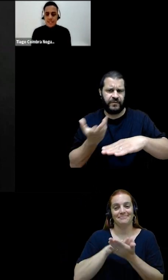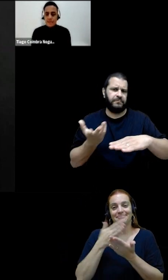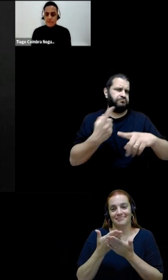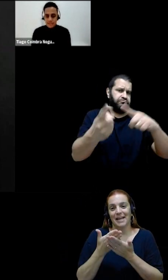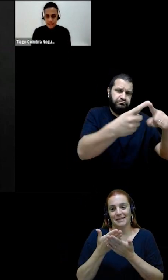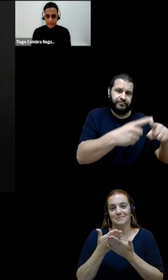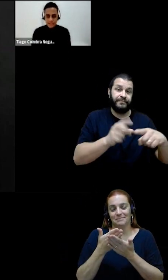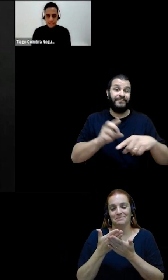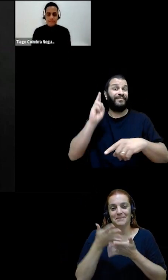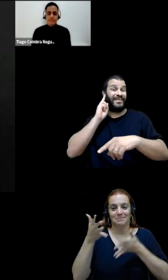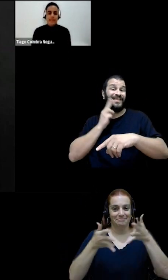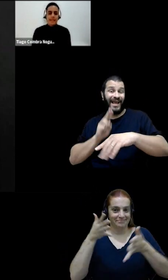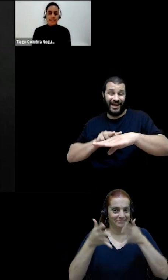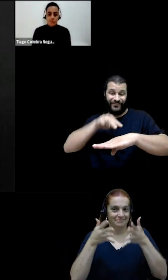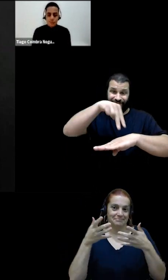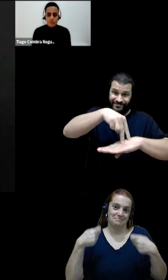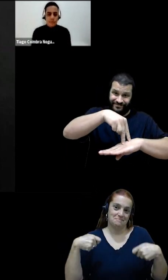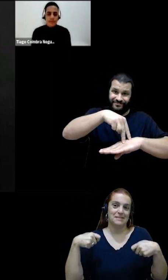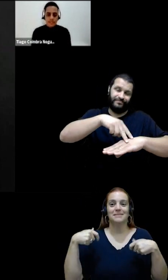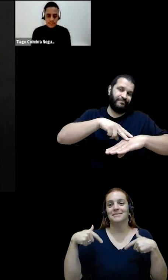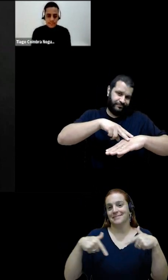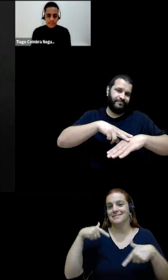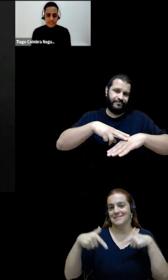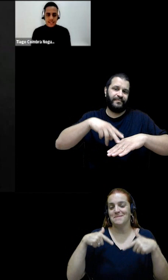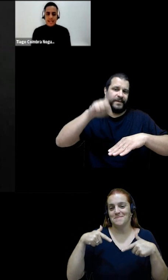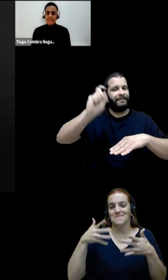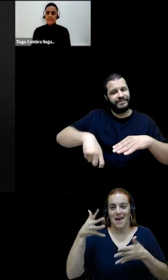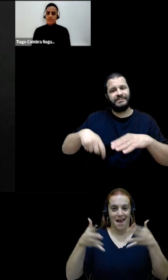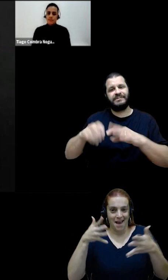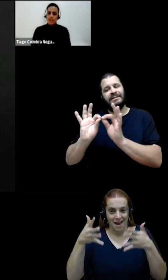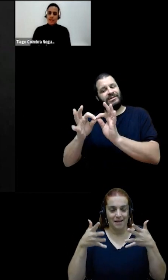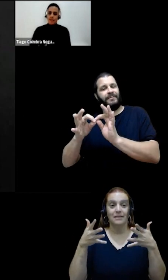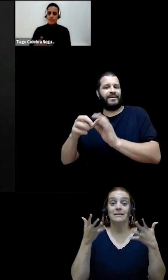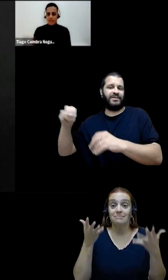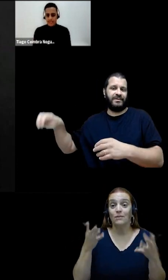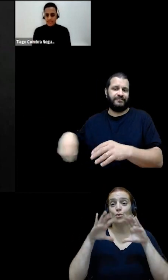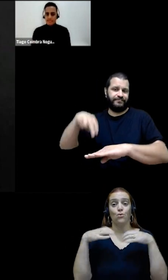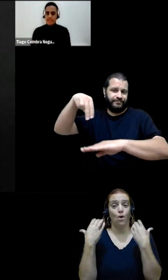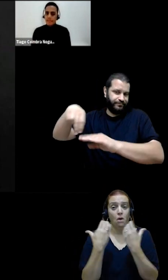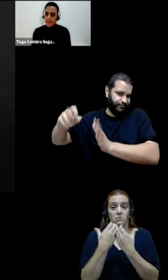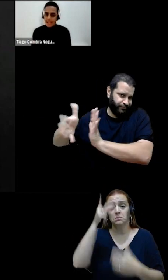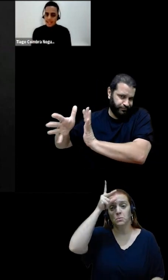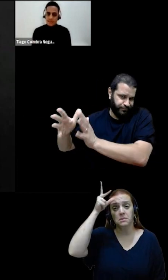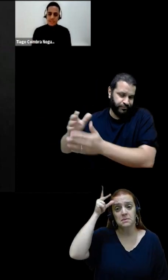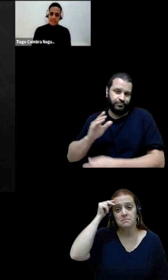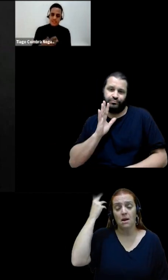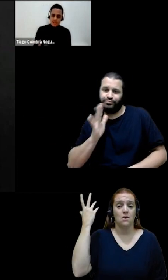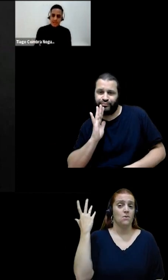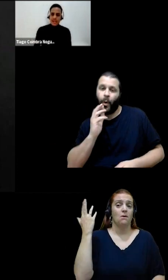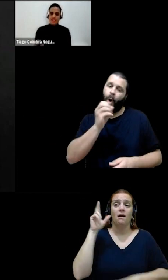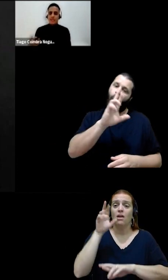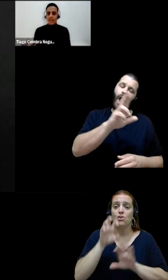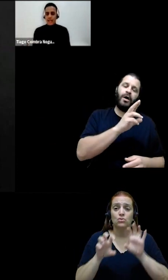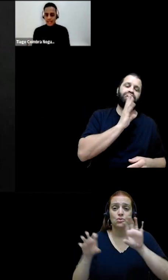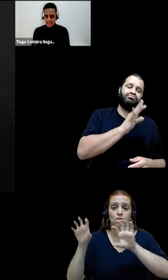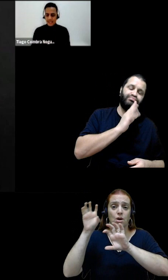de termos intérpretes que atuam com uma língua de sinais. Então, conferências municipais, conferências